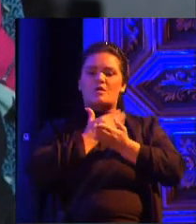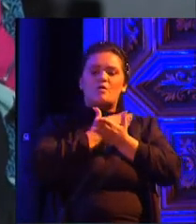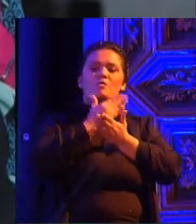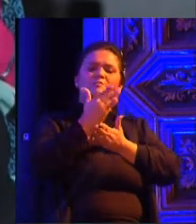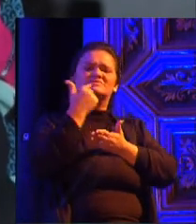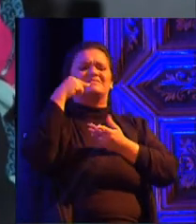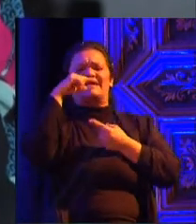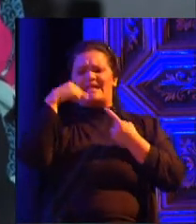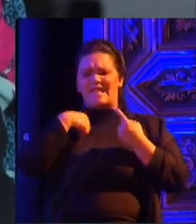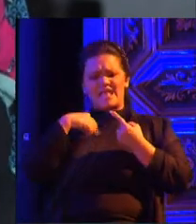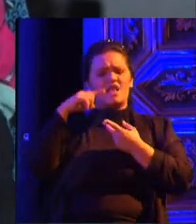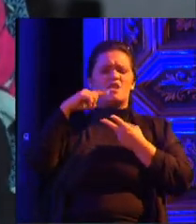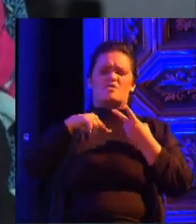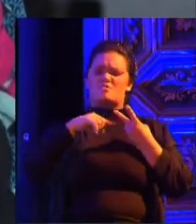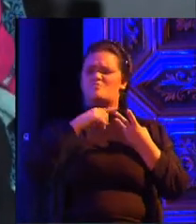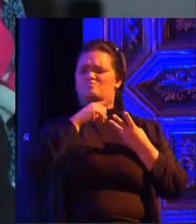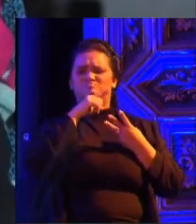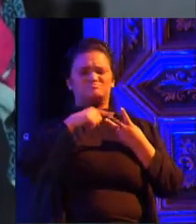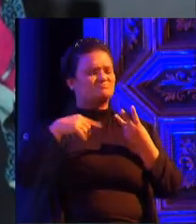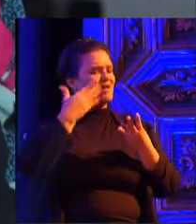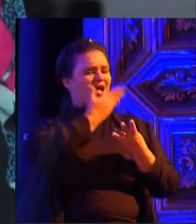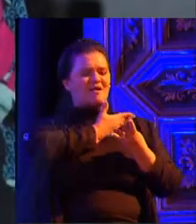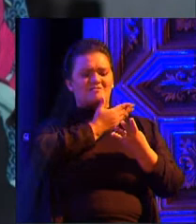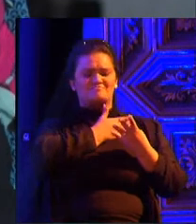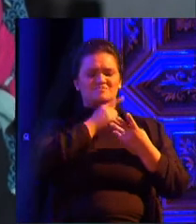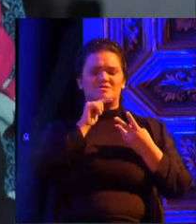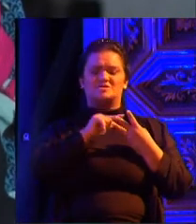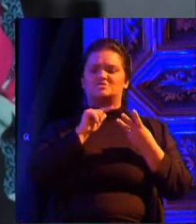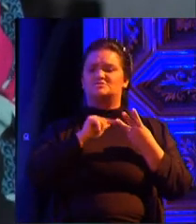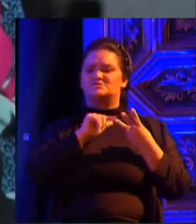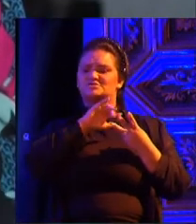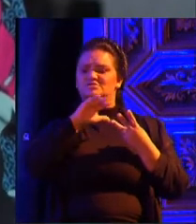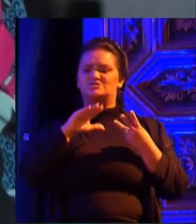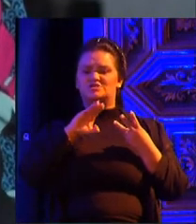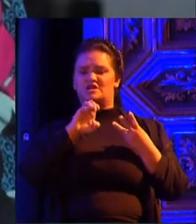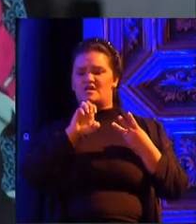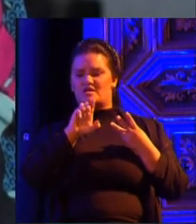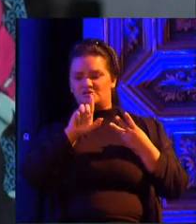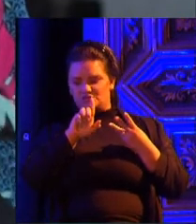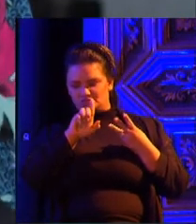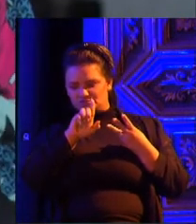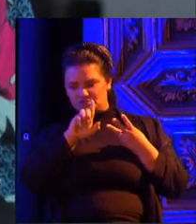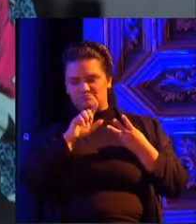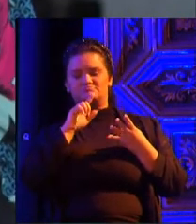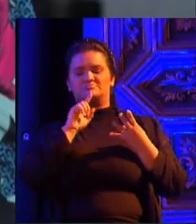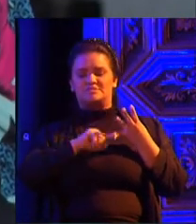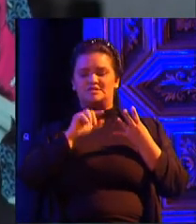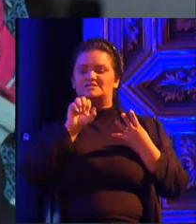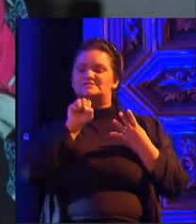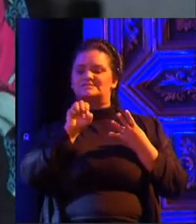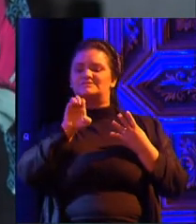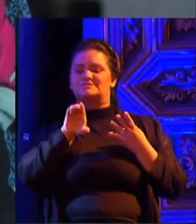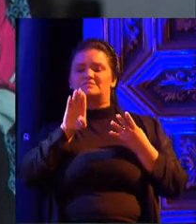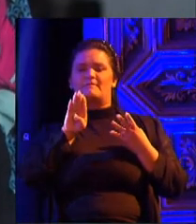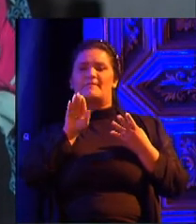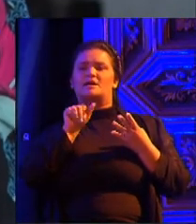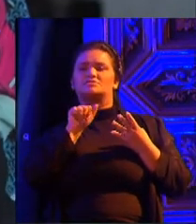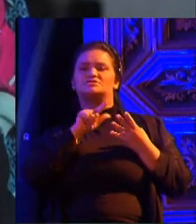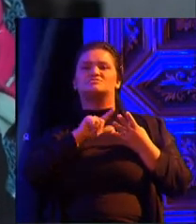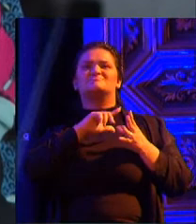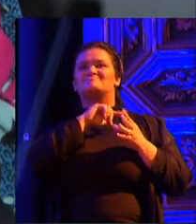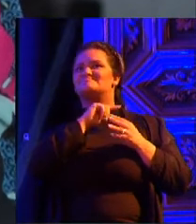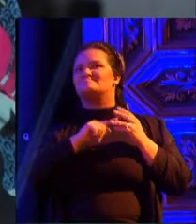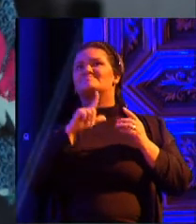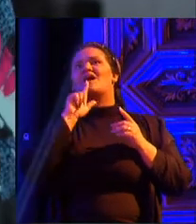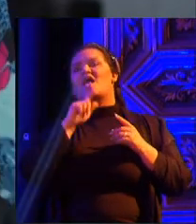Paulo André, Leila Pinheiro, Jânio Duboc, Sebastião Tapajós, a